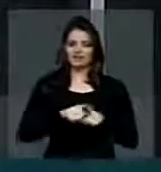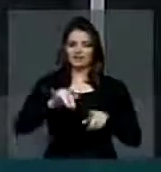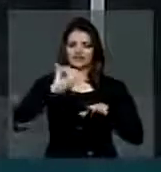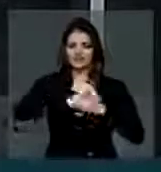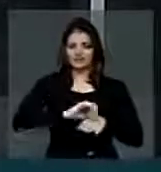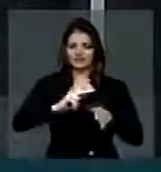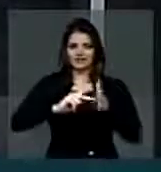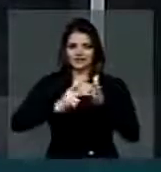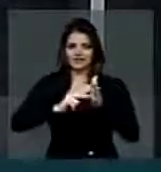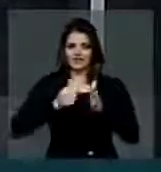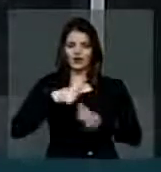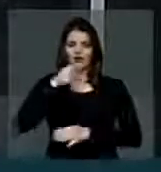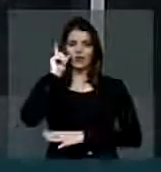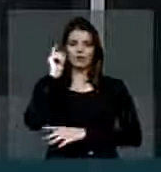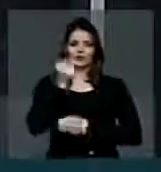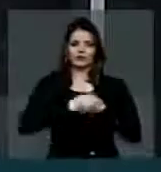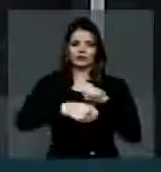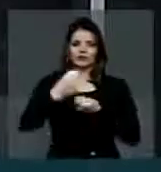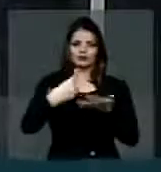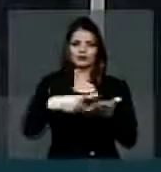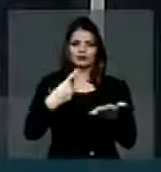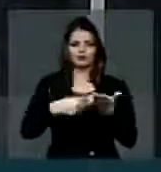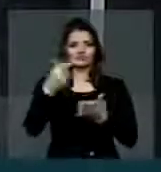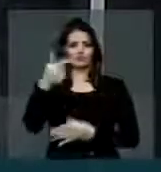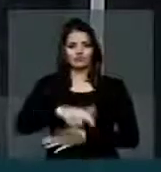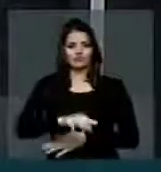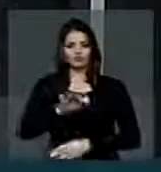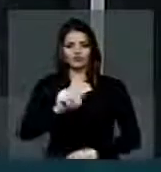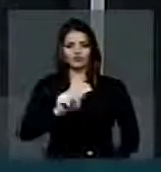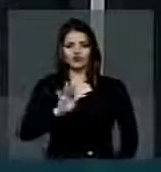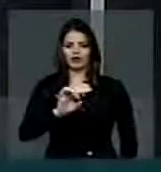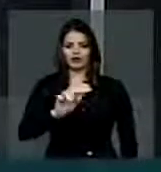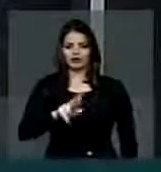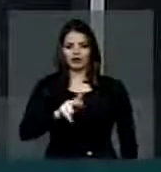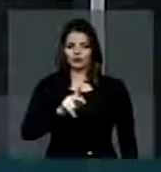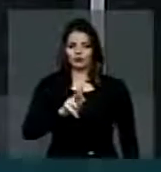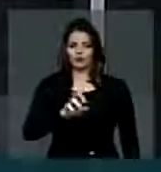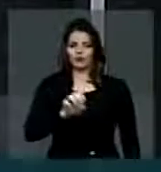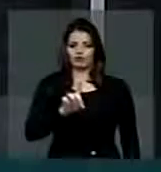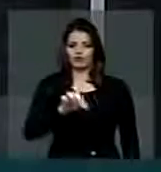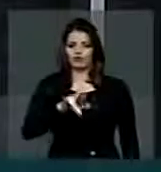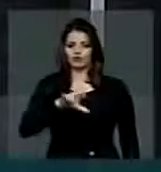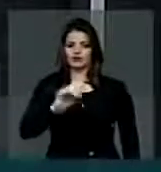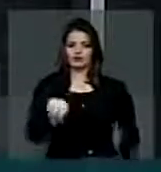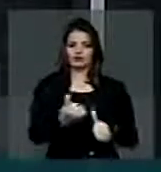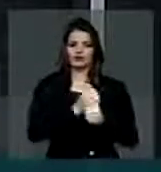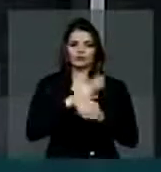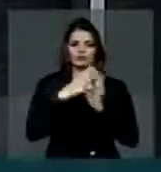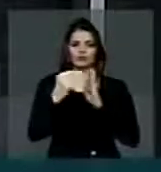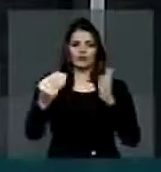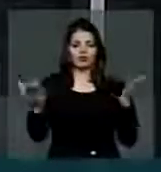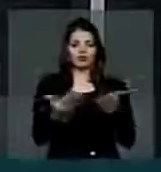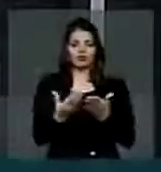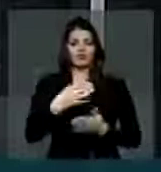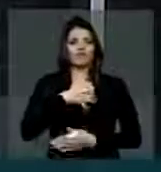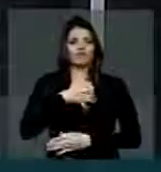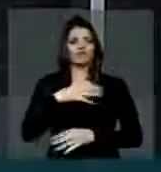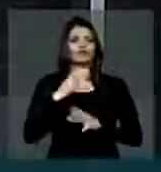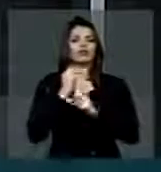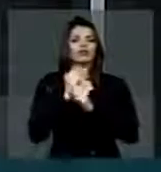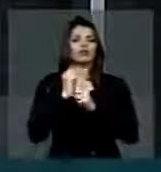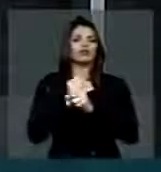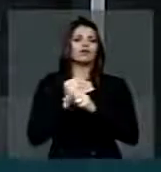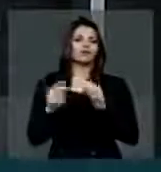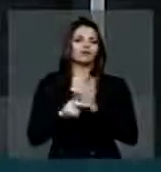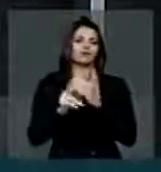sindicais reabriram ontem a negociação sobre o fator previdenciário, substituição do modelo numa forma para o cálculo